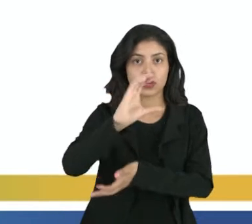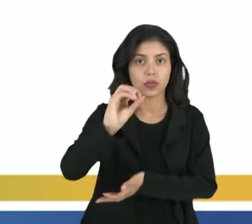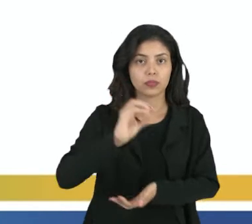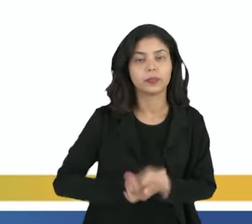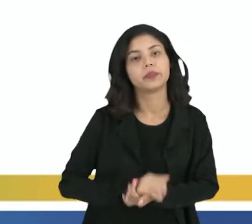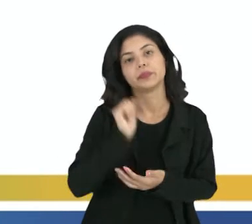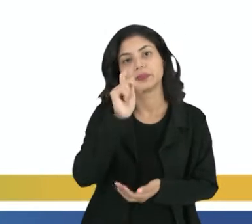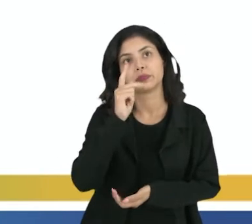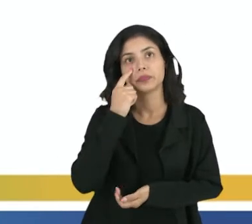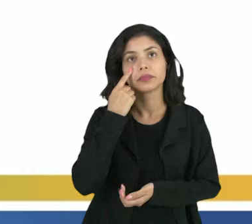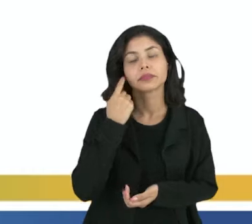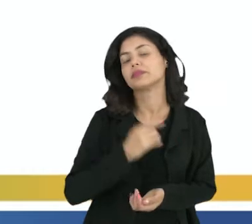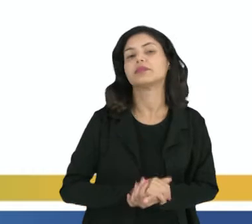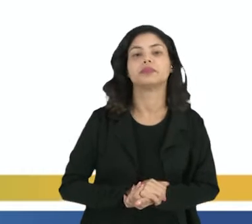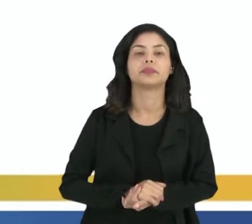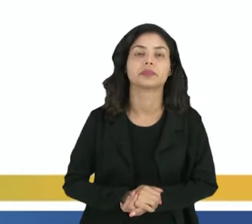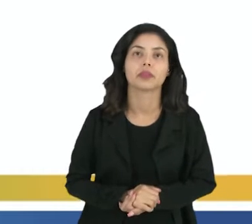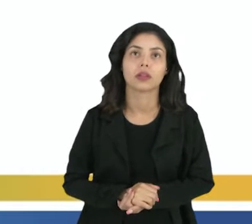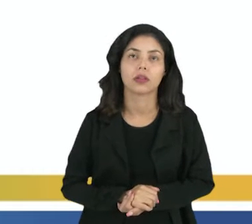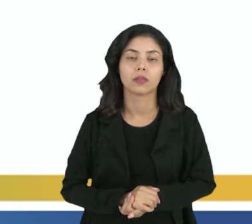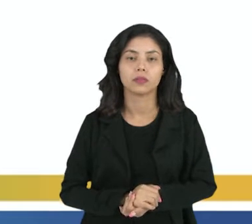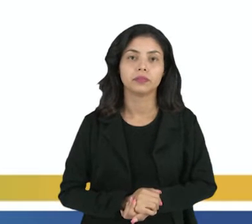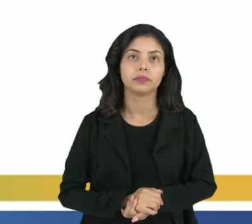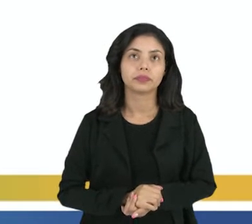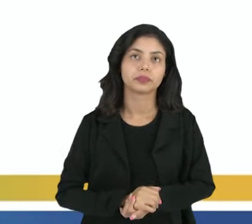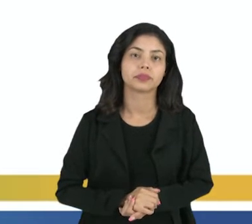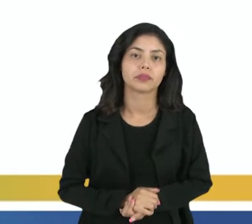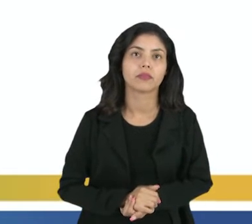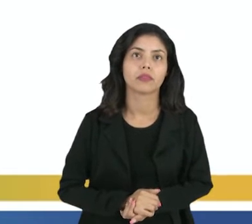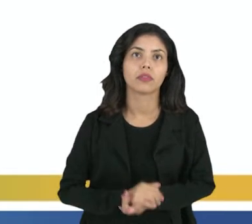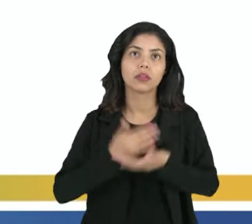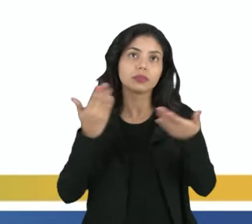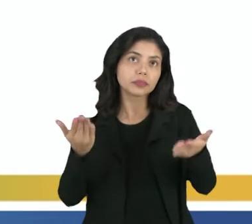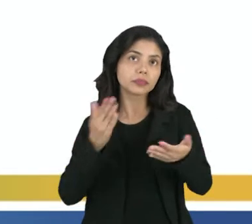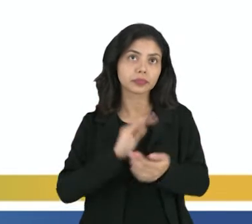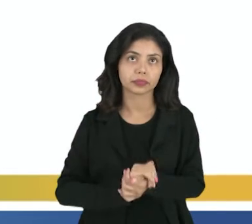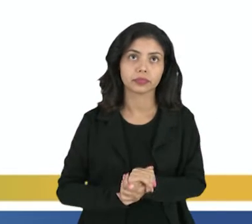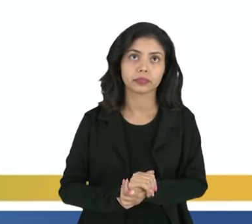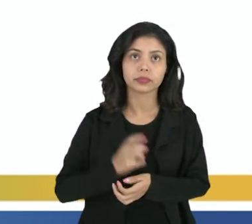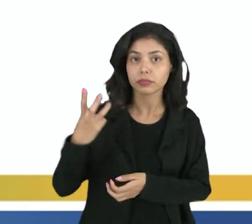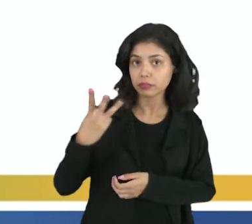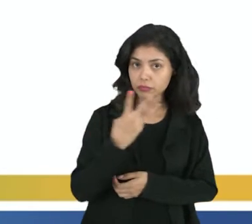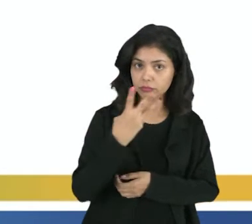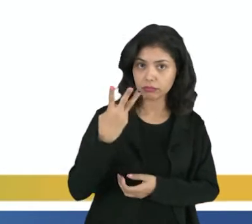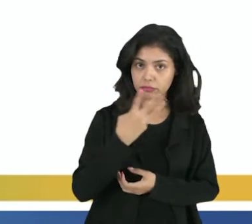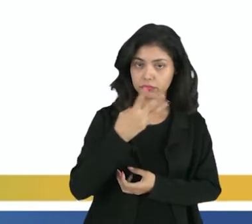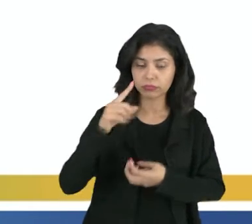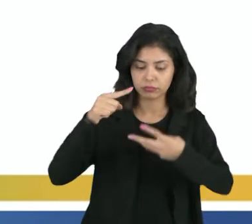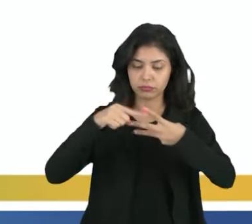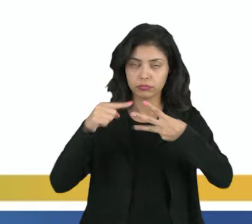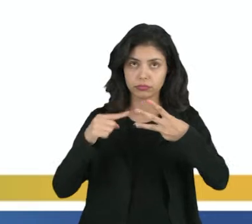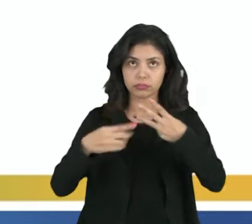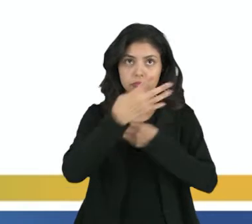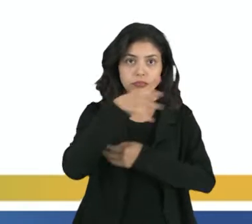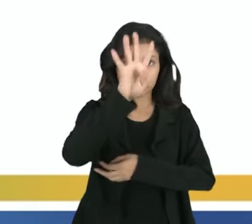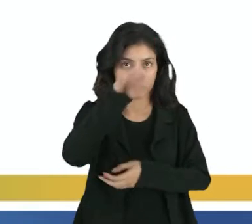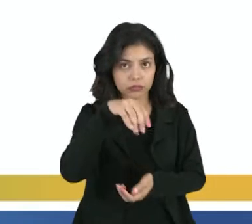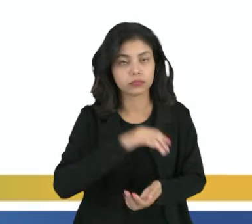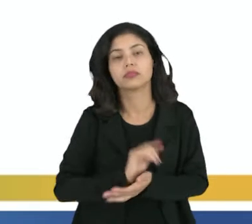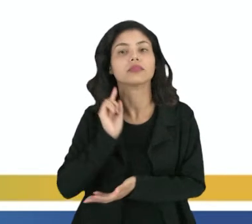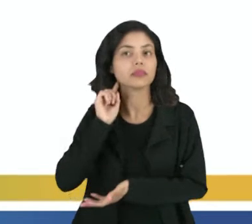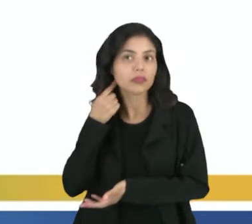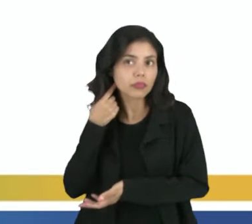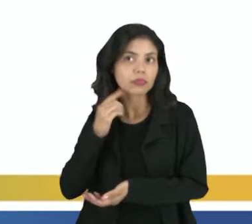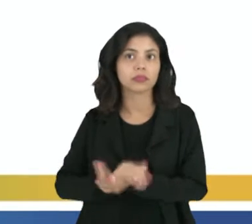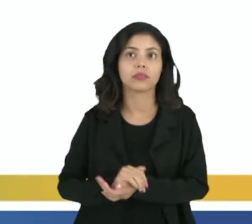combustão Ok Ok é o monóxido de carbono então esses essas três categorias aqui de